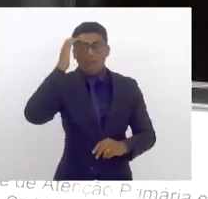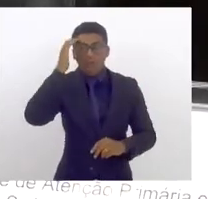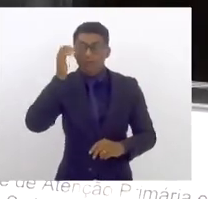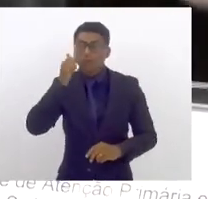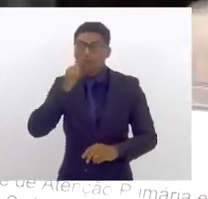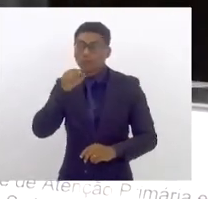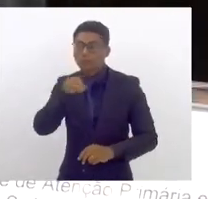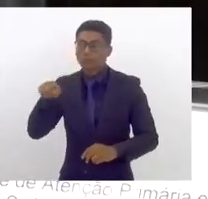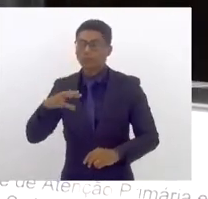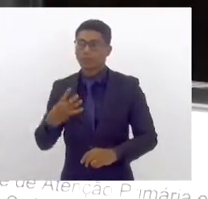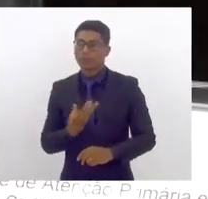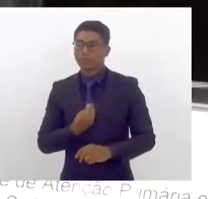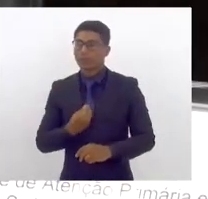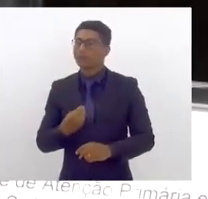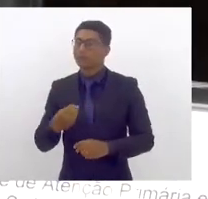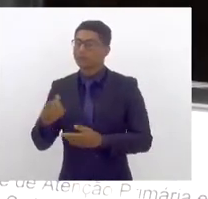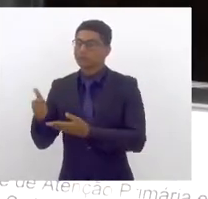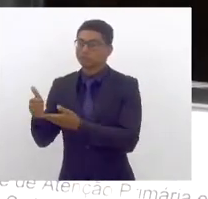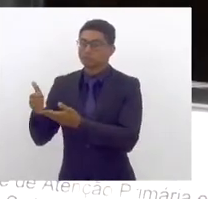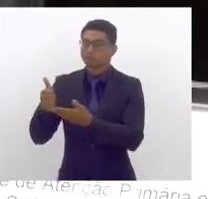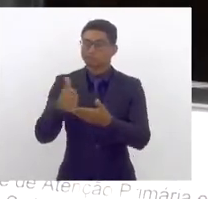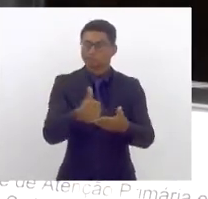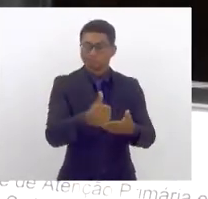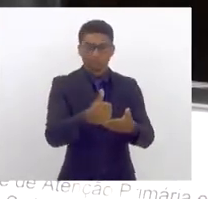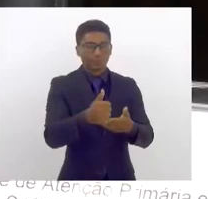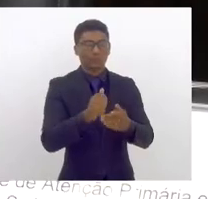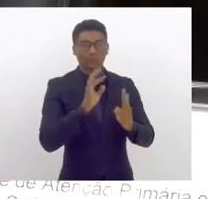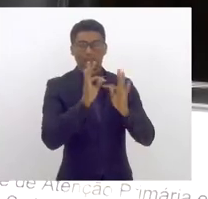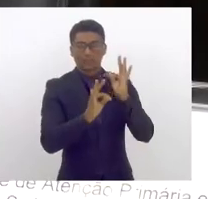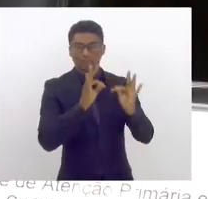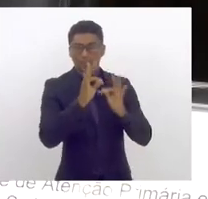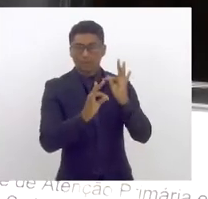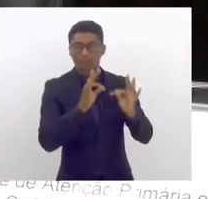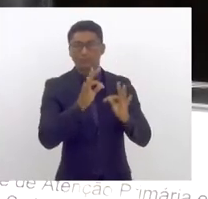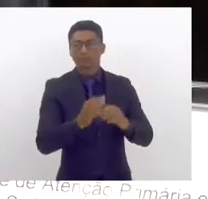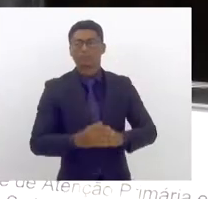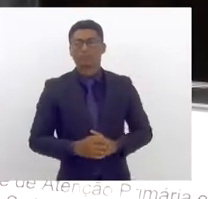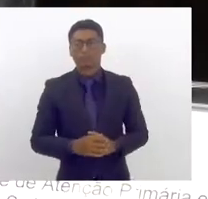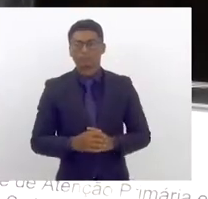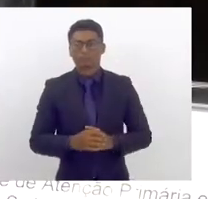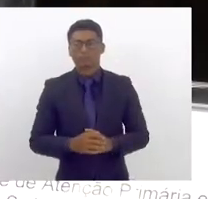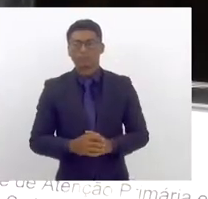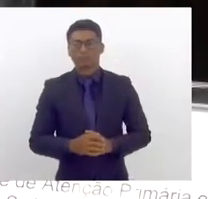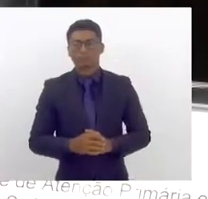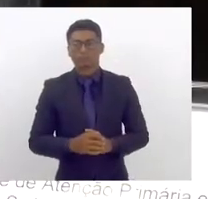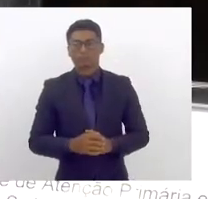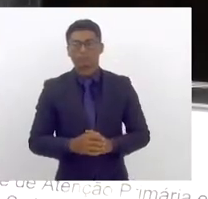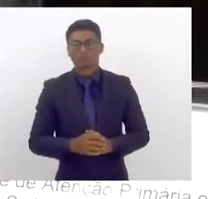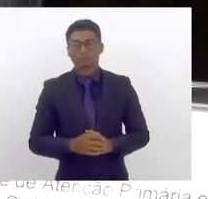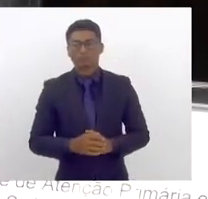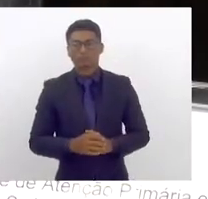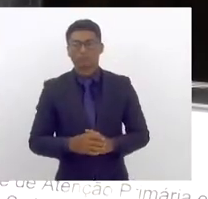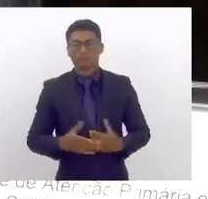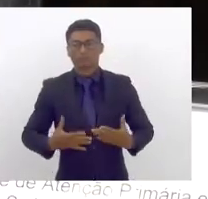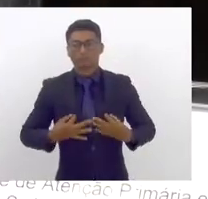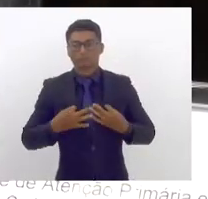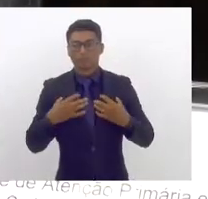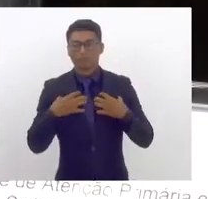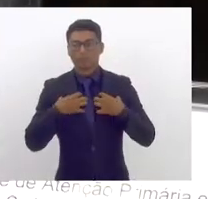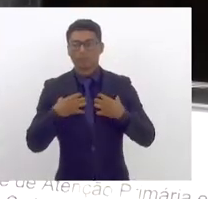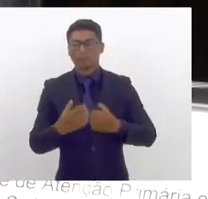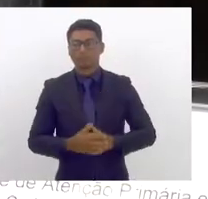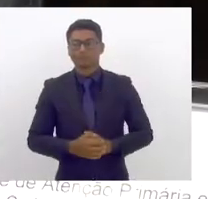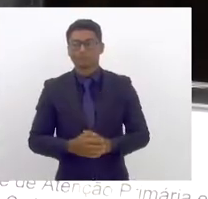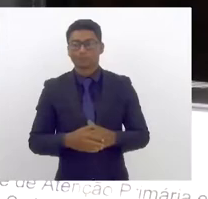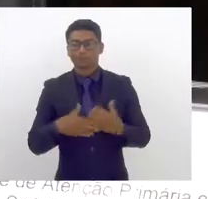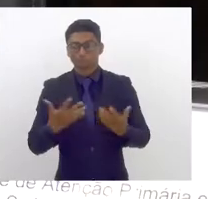transexuais e de fazer o tratamento preventivo no sentido da prevenção do câncer de Então eu acho